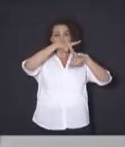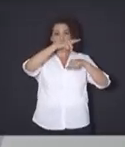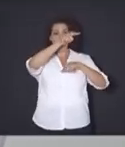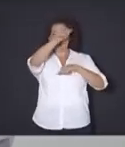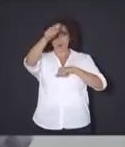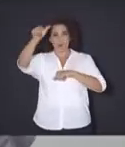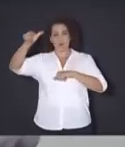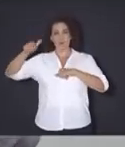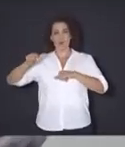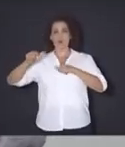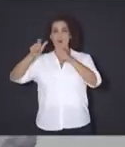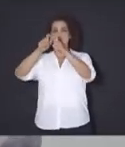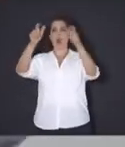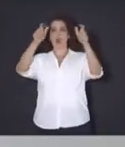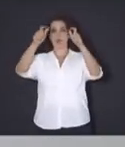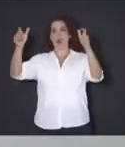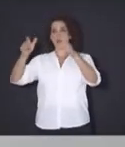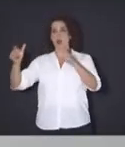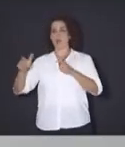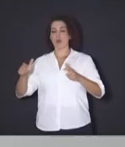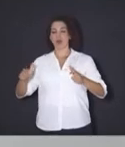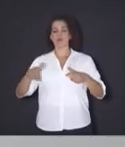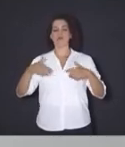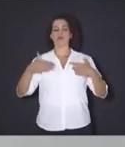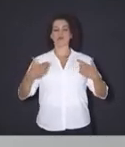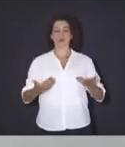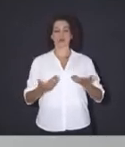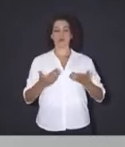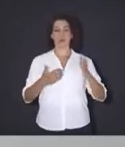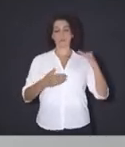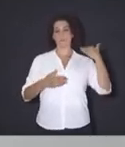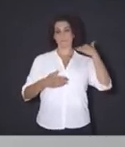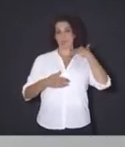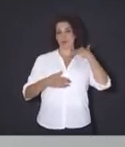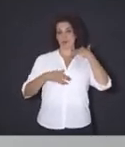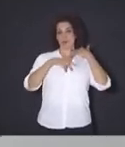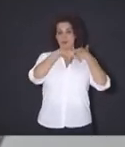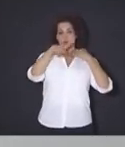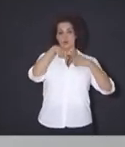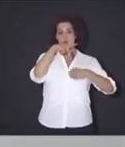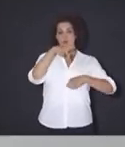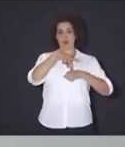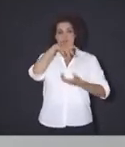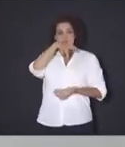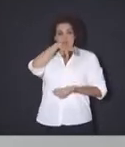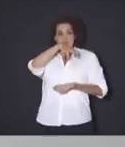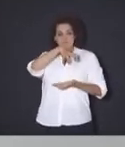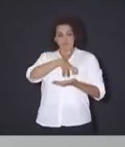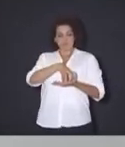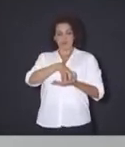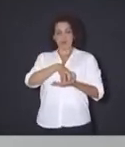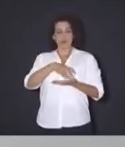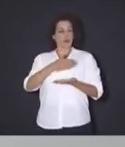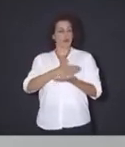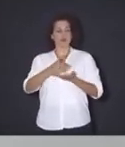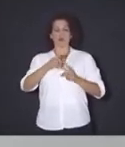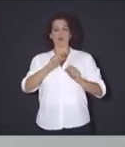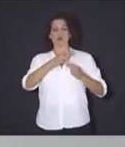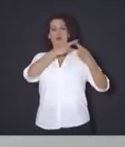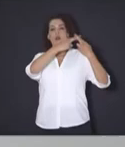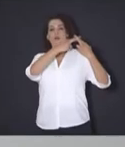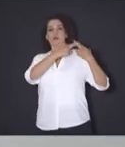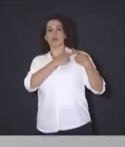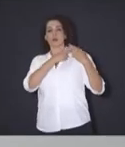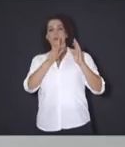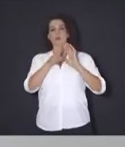levou a que os bancos dos países centrais passasse a ter um papel fundamental no financiamento dessa atividade